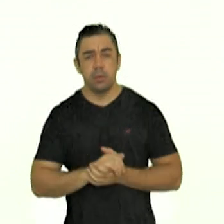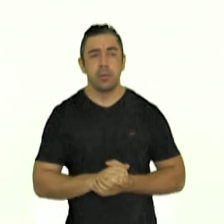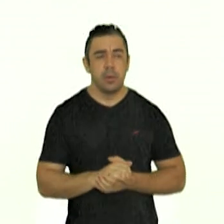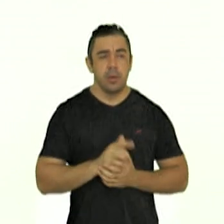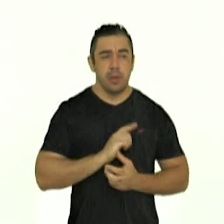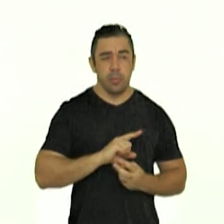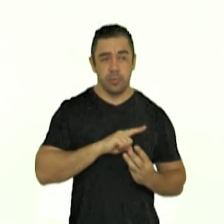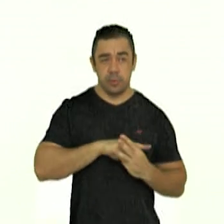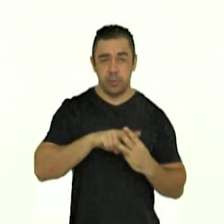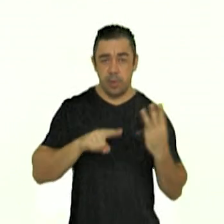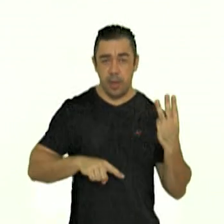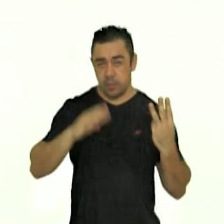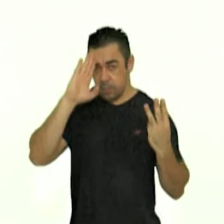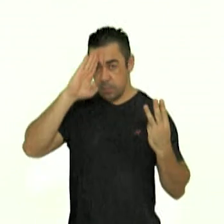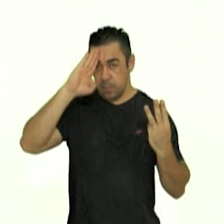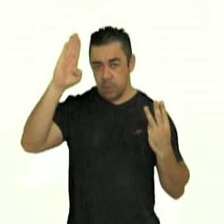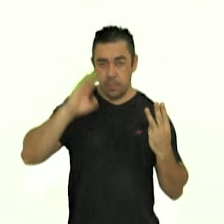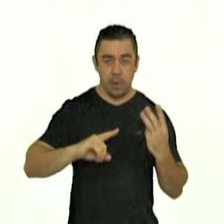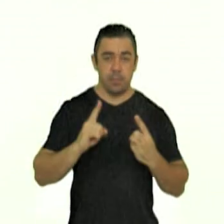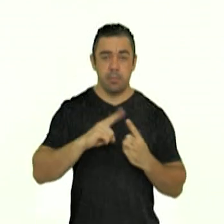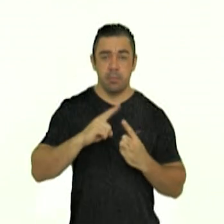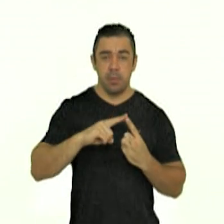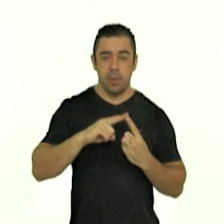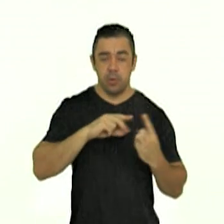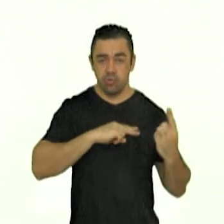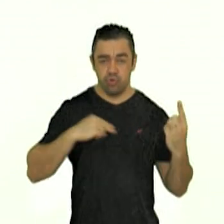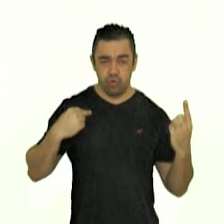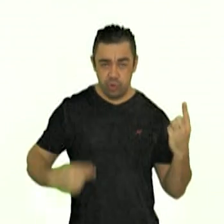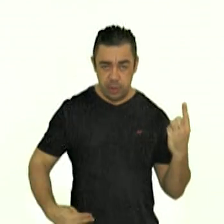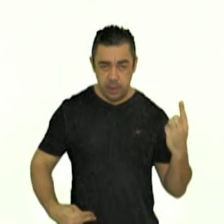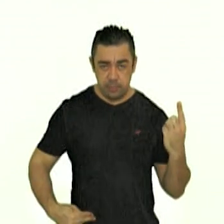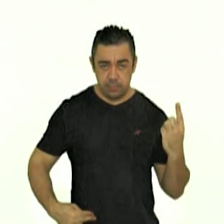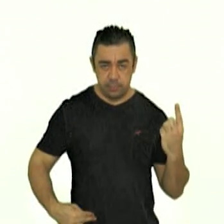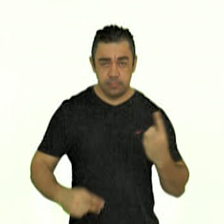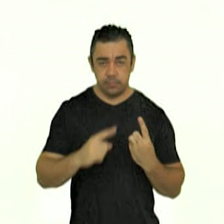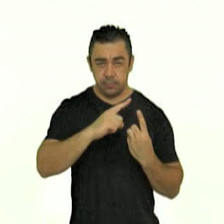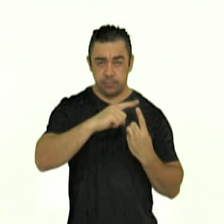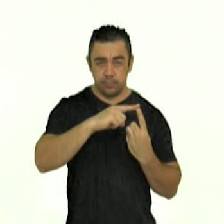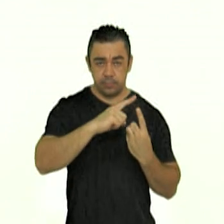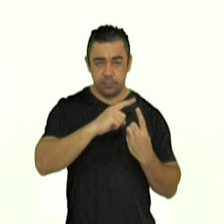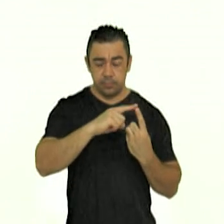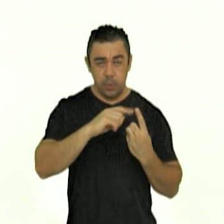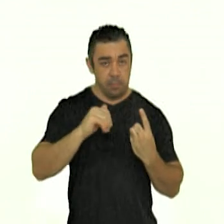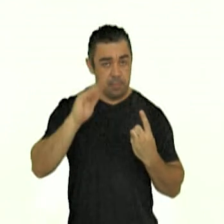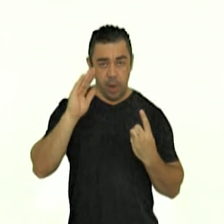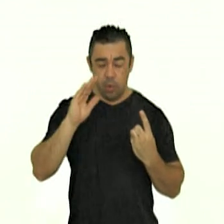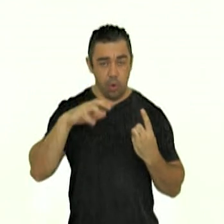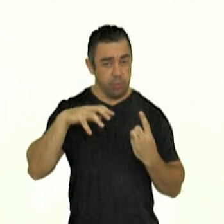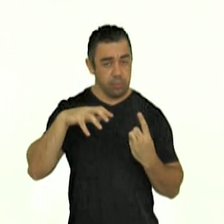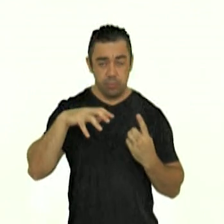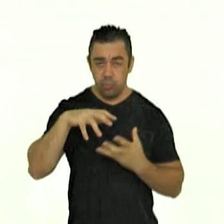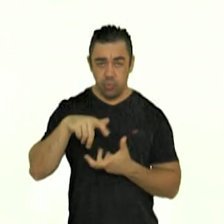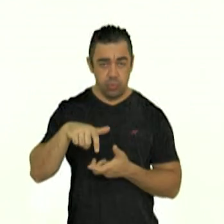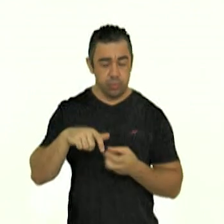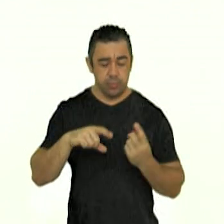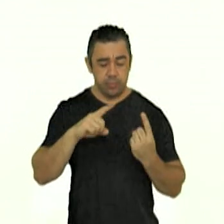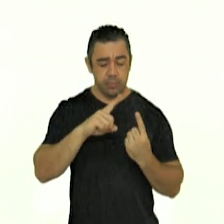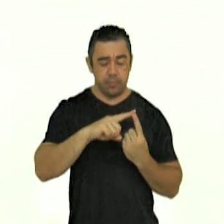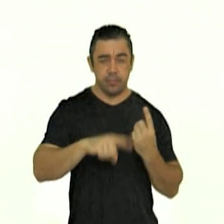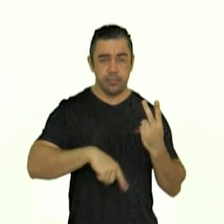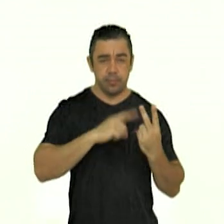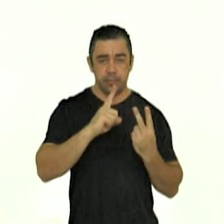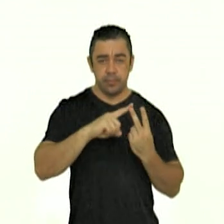3 países que se destacam. Em primeiro lugar vem a China, que tem um dos maiores PIBs do planeta, um país extremamente